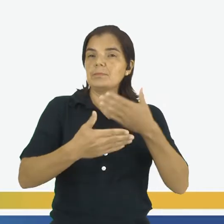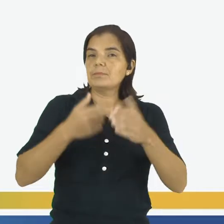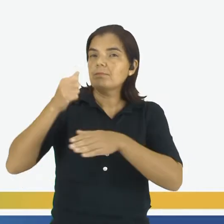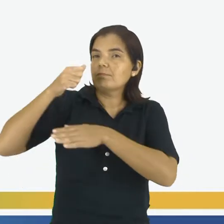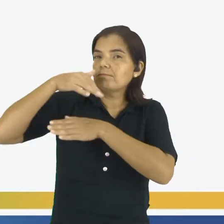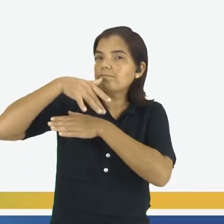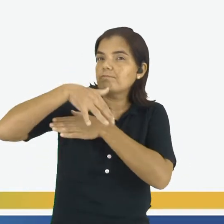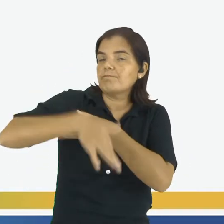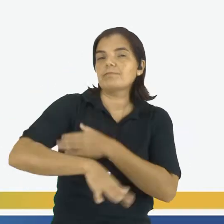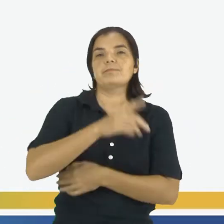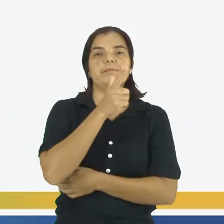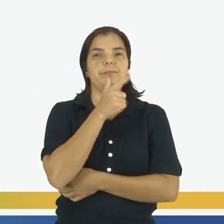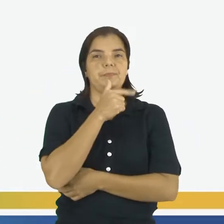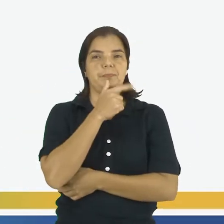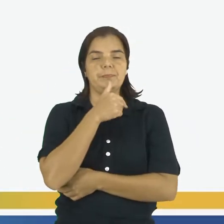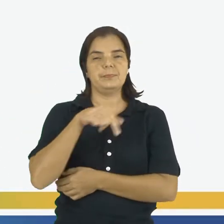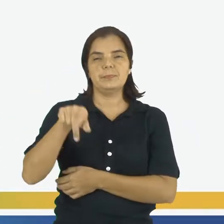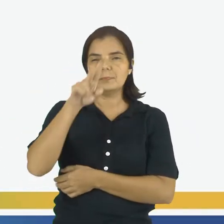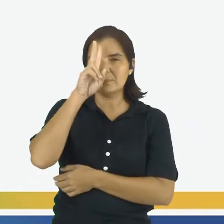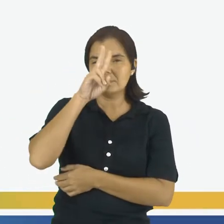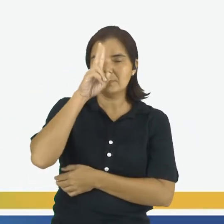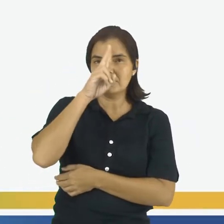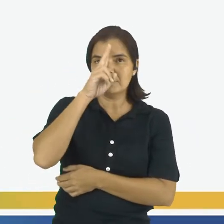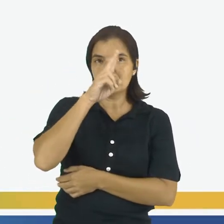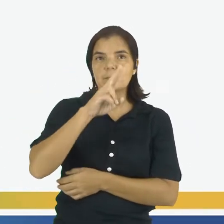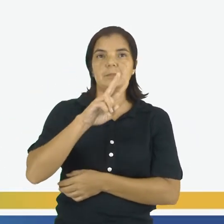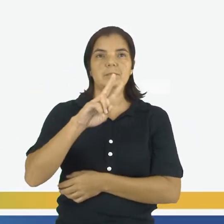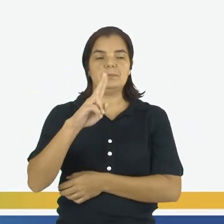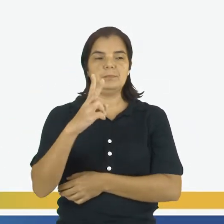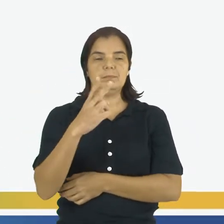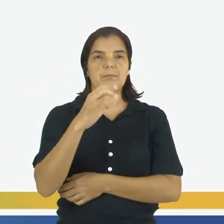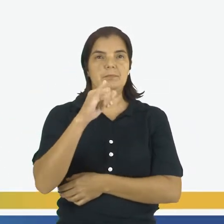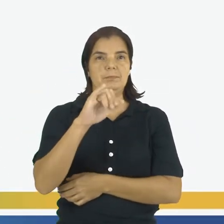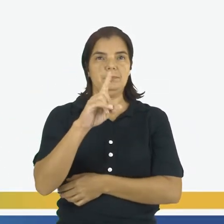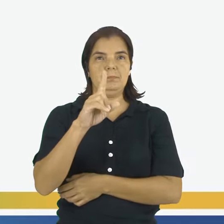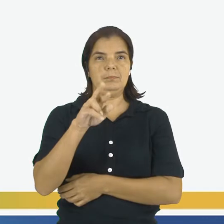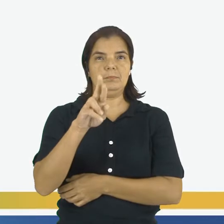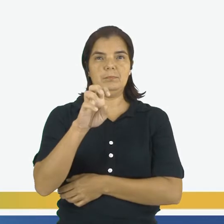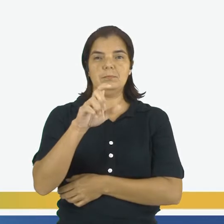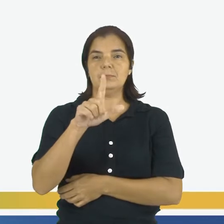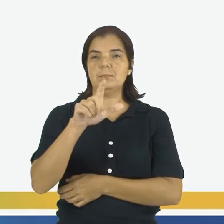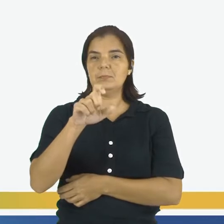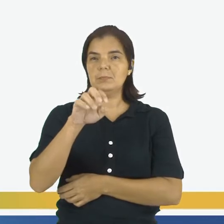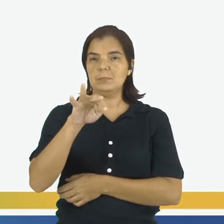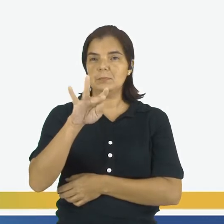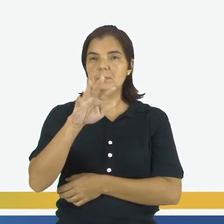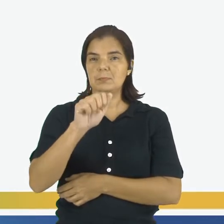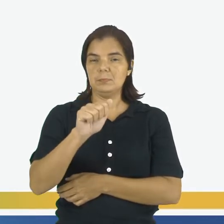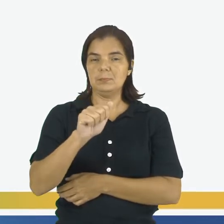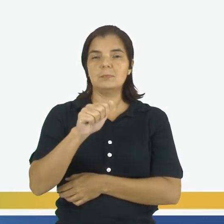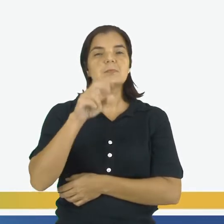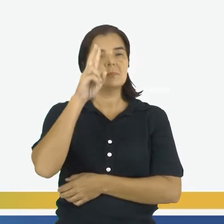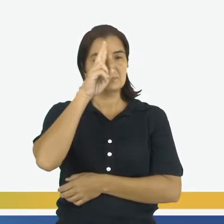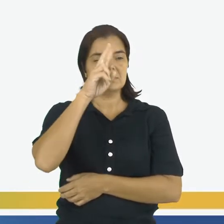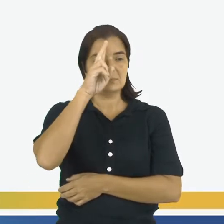de quedas d'água, ou seja, das hidrelétricas. Lembram qual é o tipo de energia?